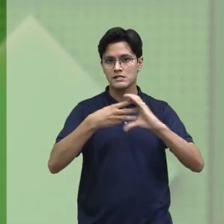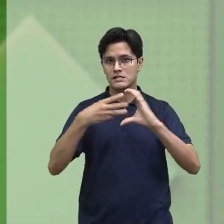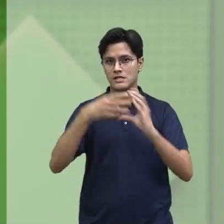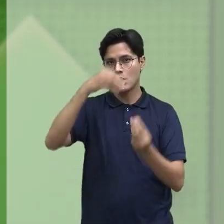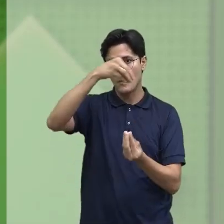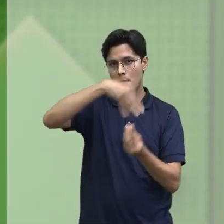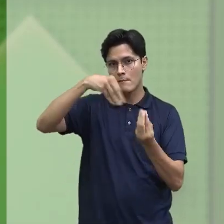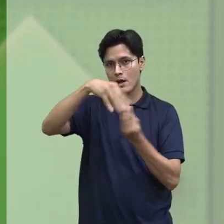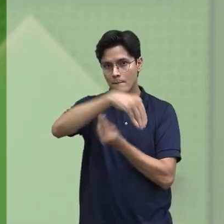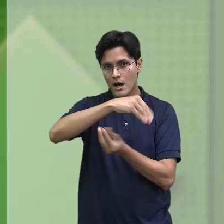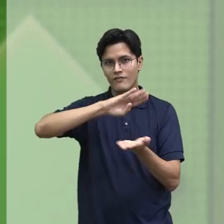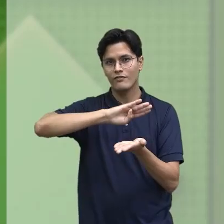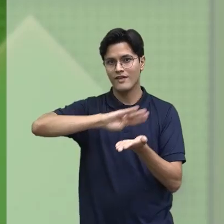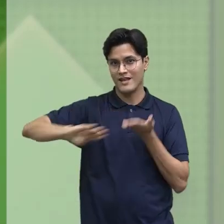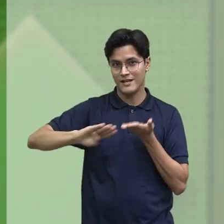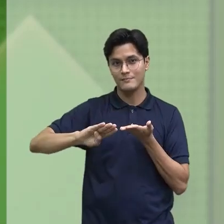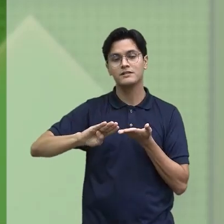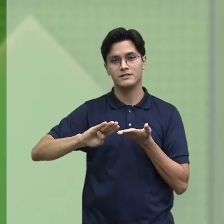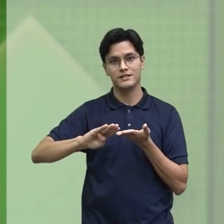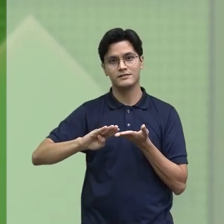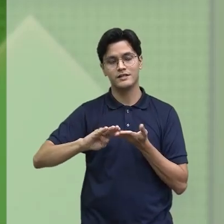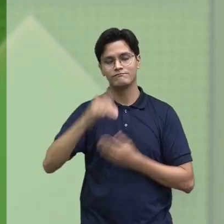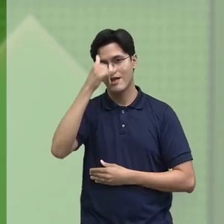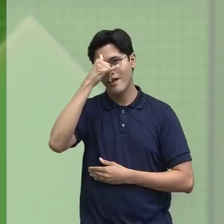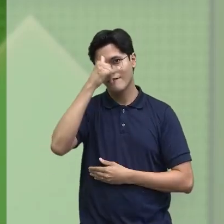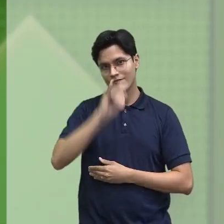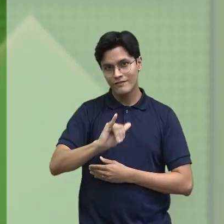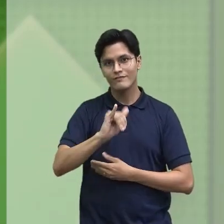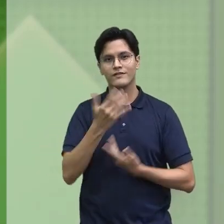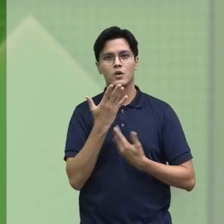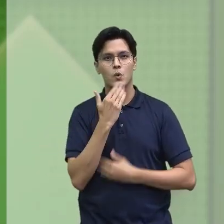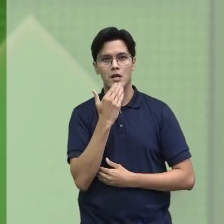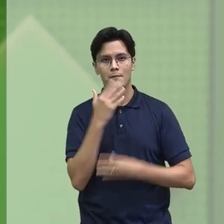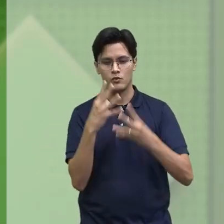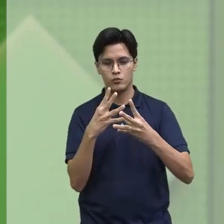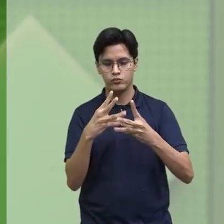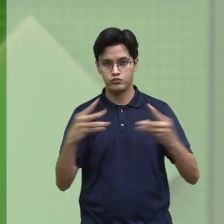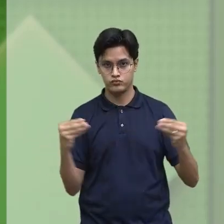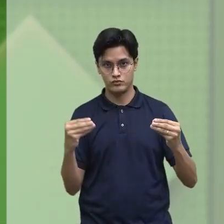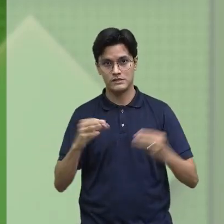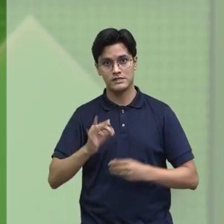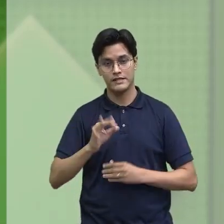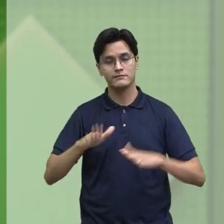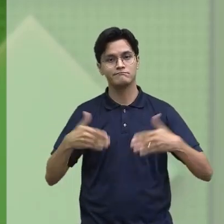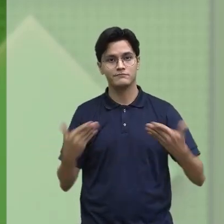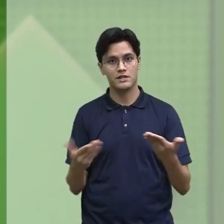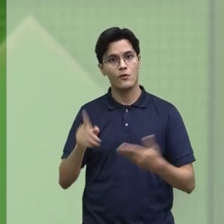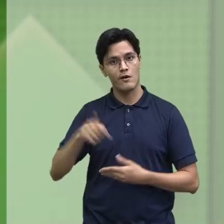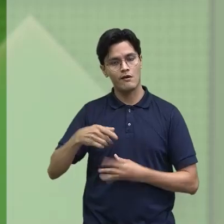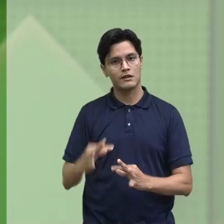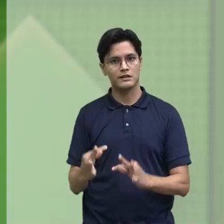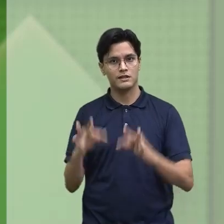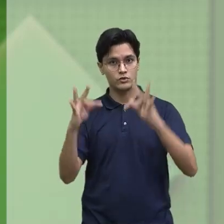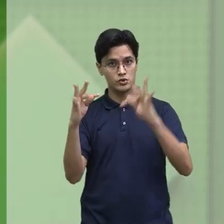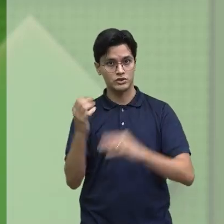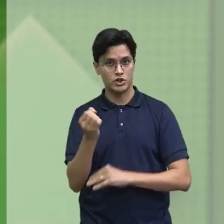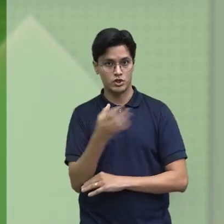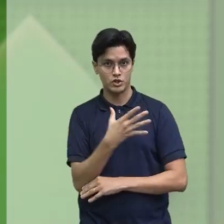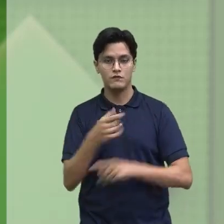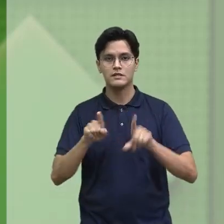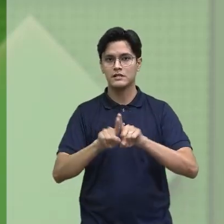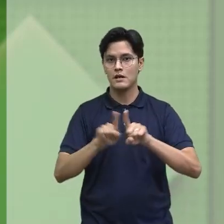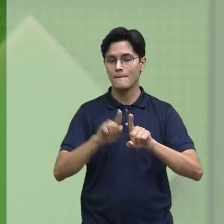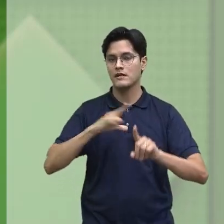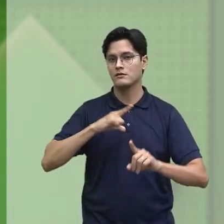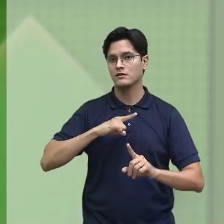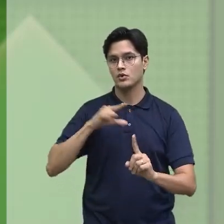fúngicas, que poderiam, então, degradar esse alimento, tá? Então, é uma tecnologia inovadora, né, que também tem a finalidade